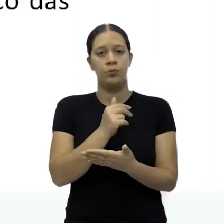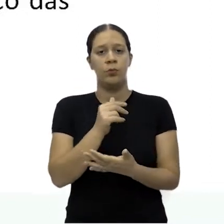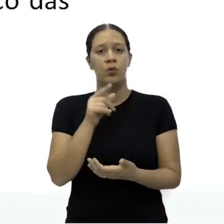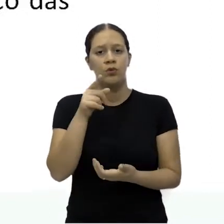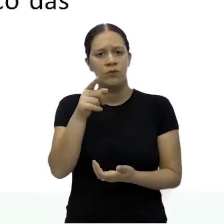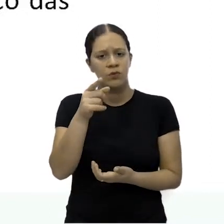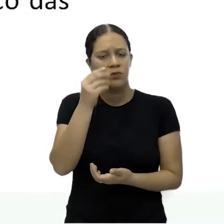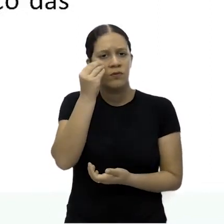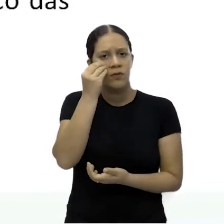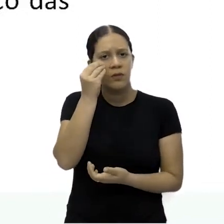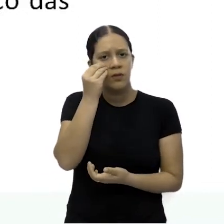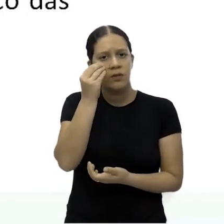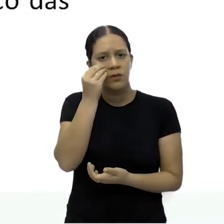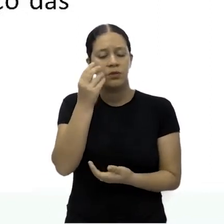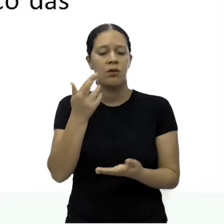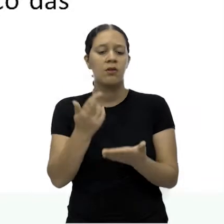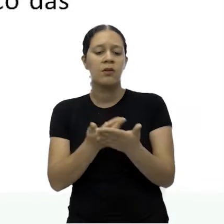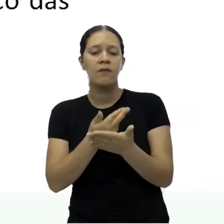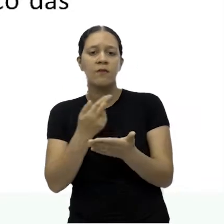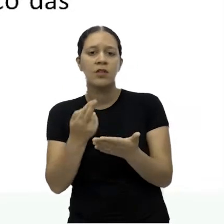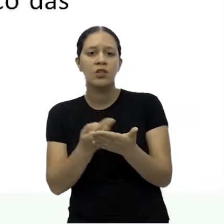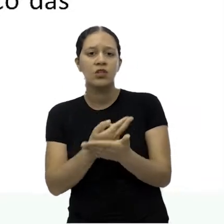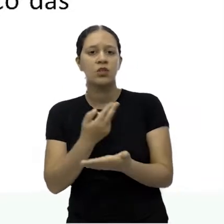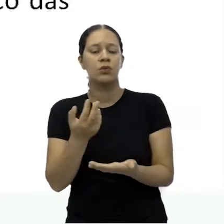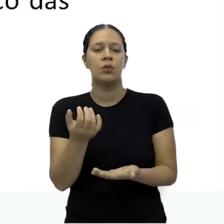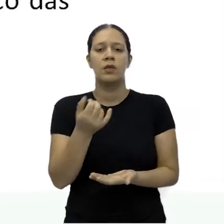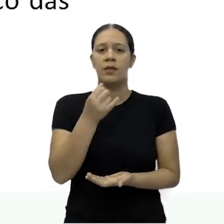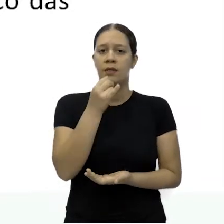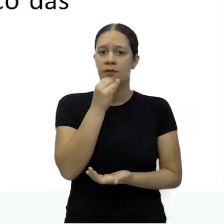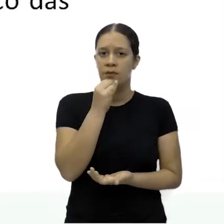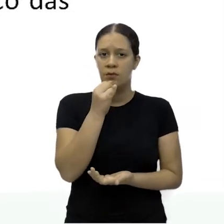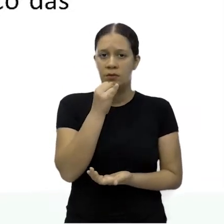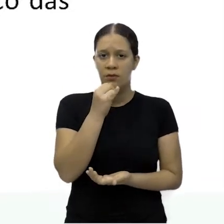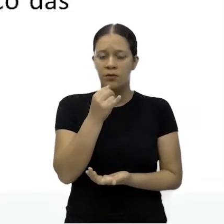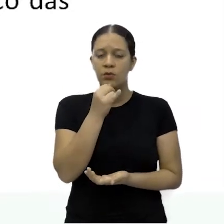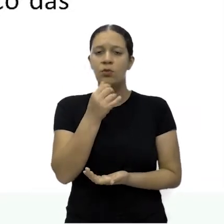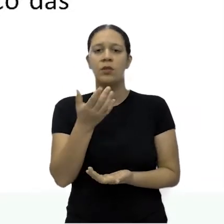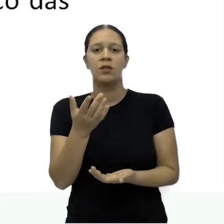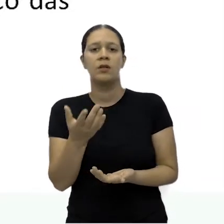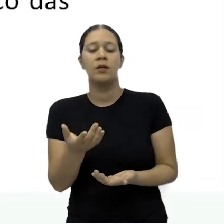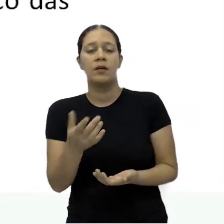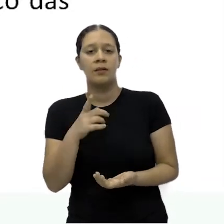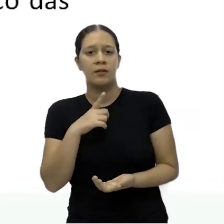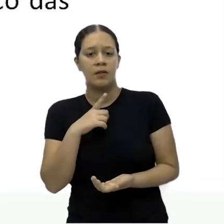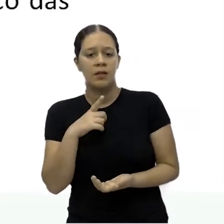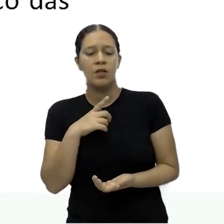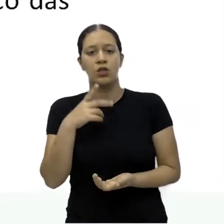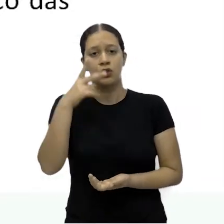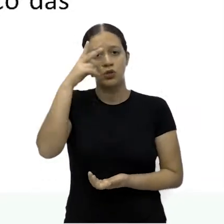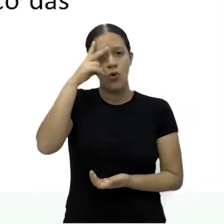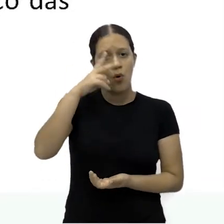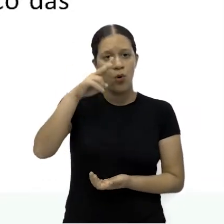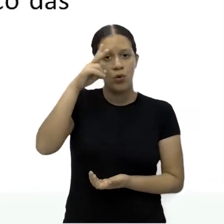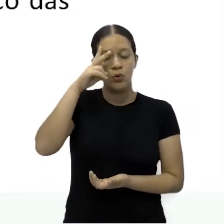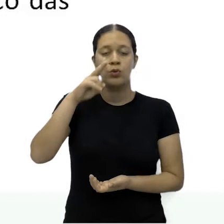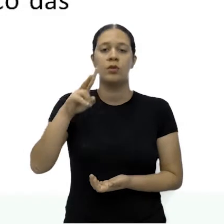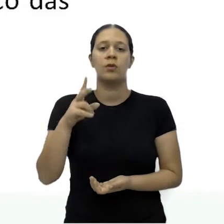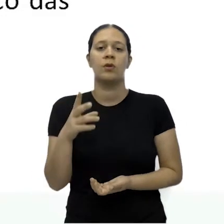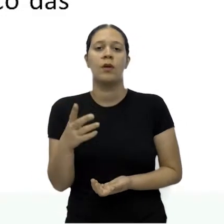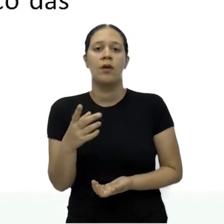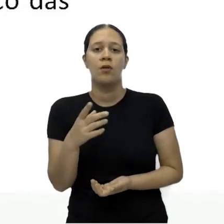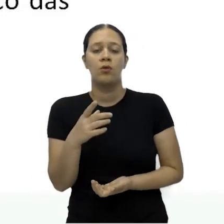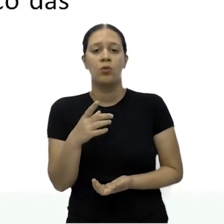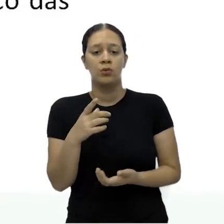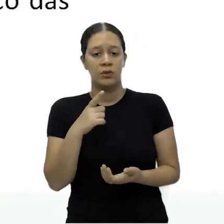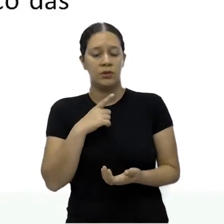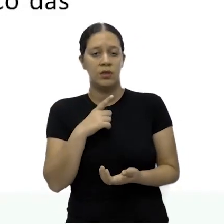infográficos. Você vê muito isso em revistas, por exemplo, Aventuras da História, super interessante,